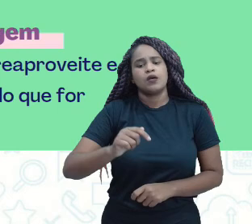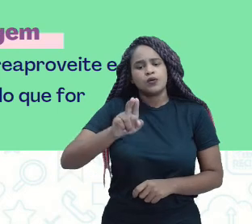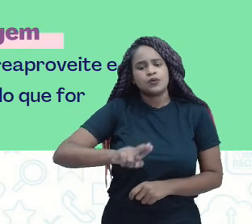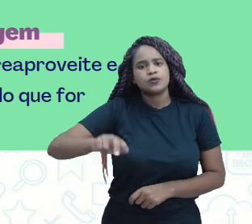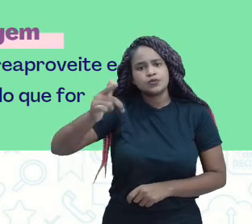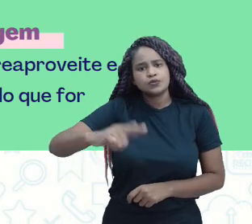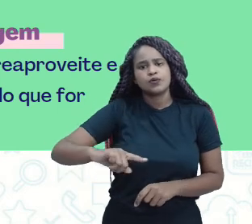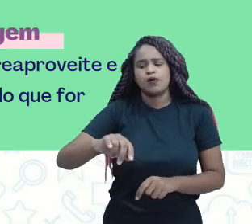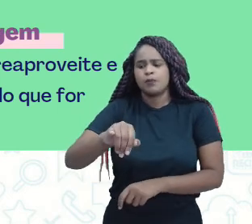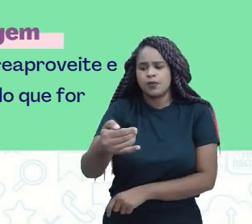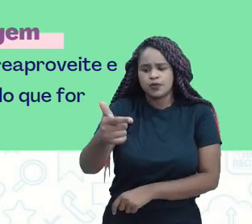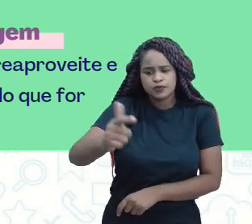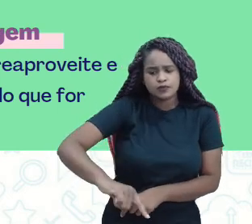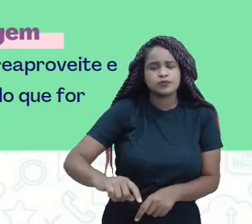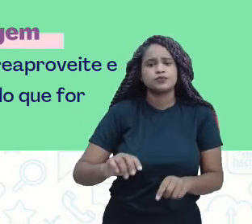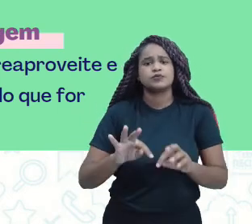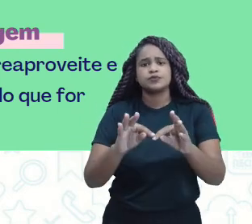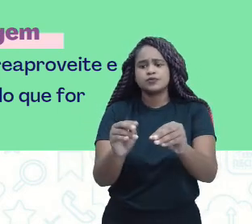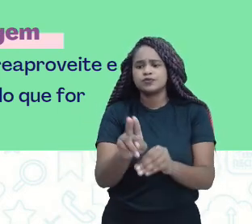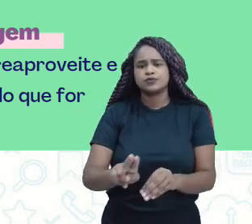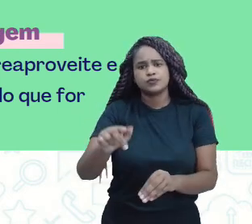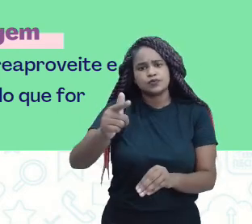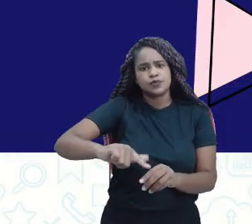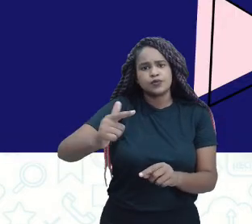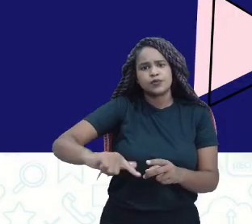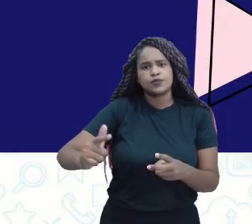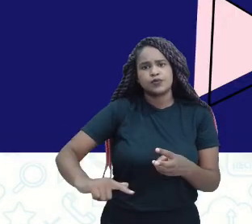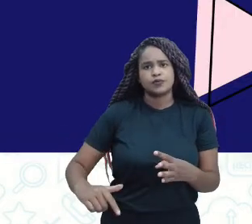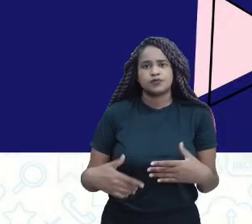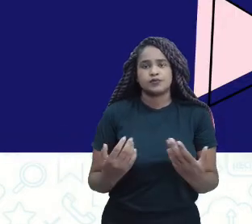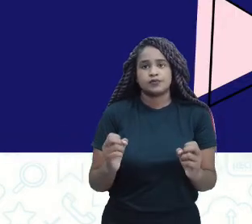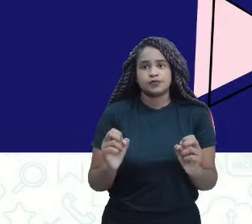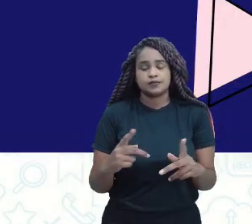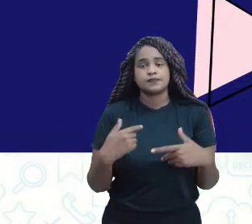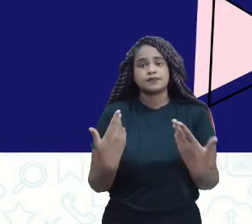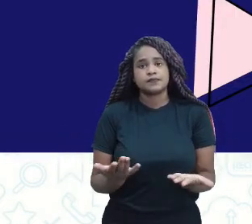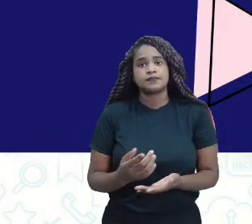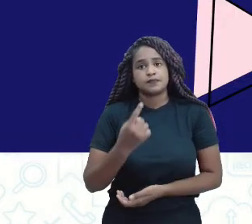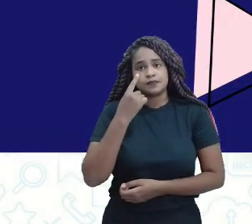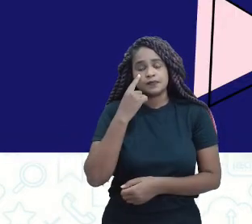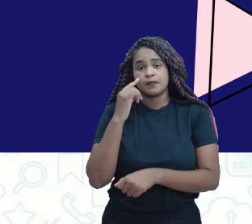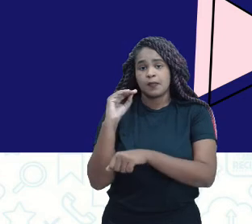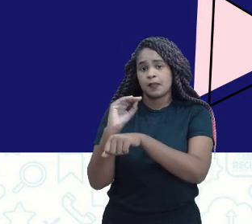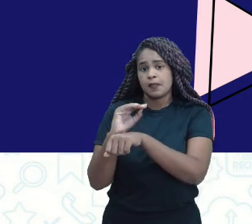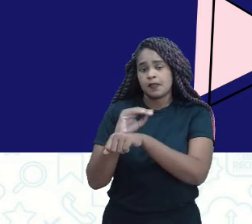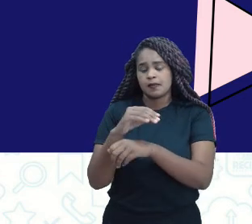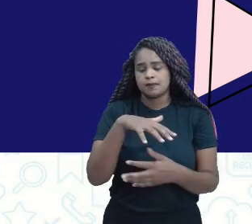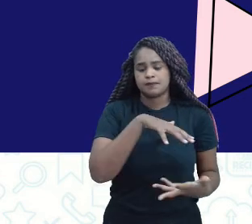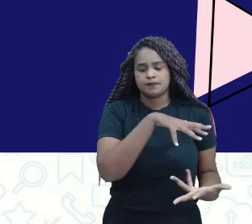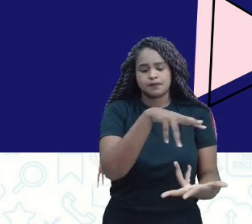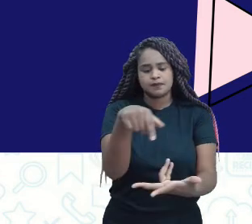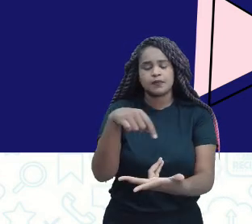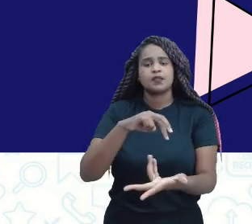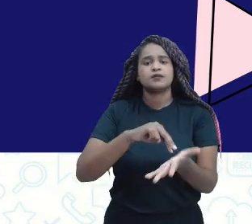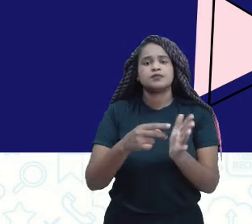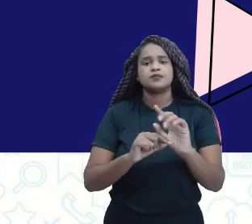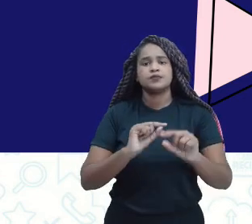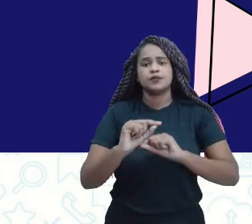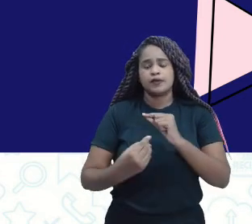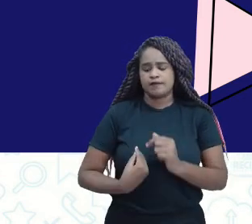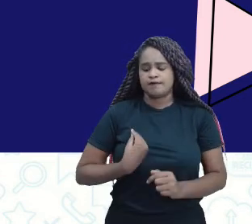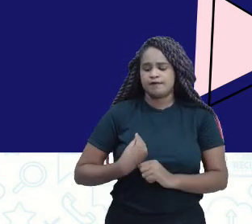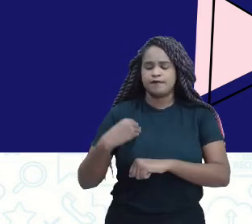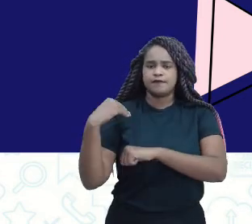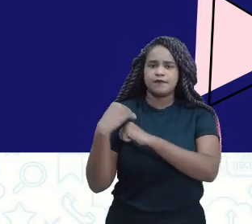e recicle tudo o que for possível, ok? Então, proteger o nosso planeta, proteger a vida.